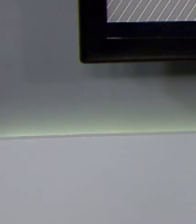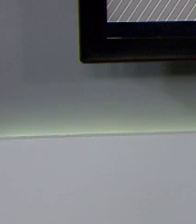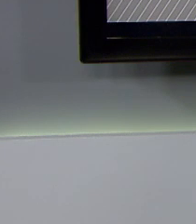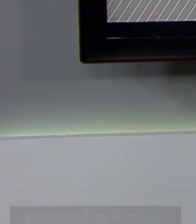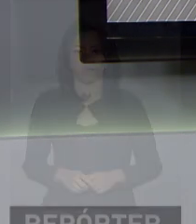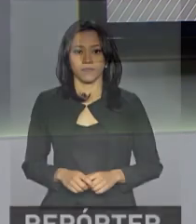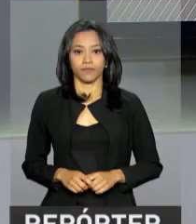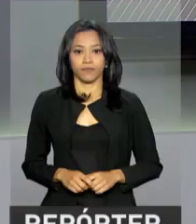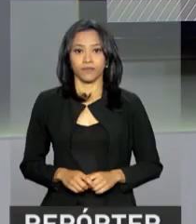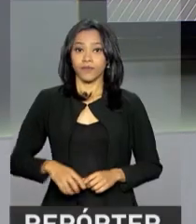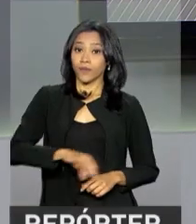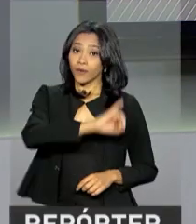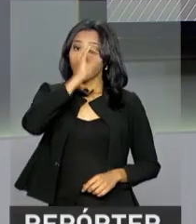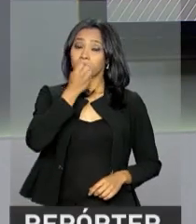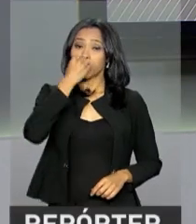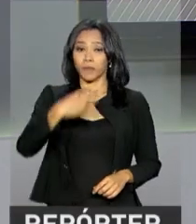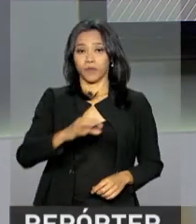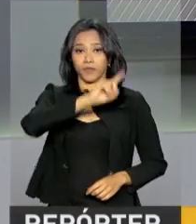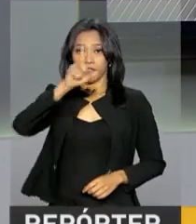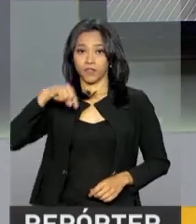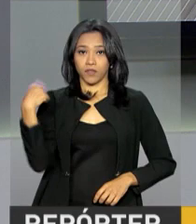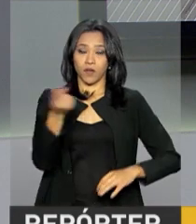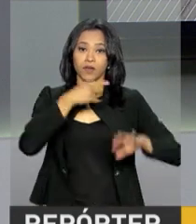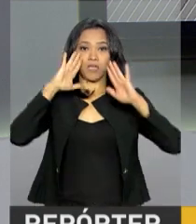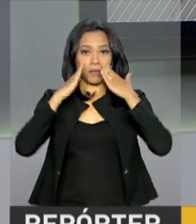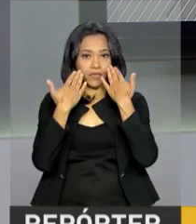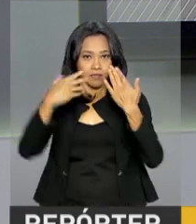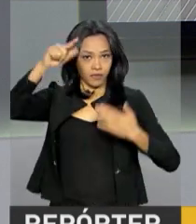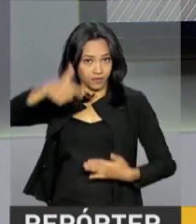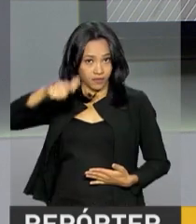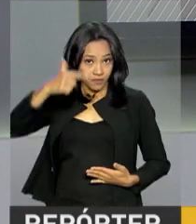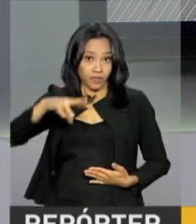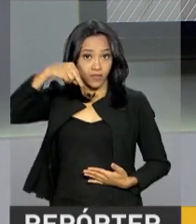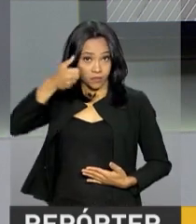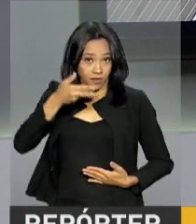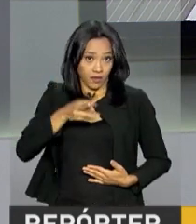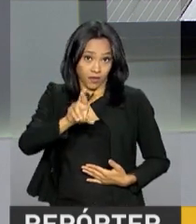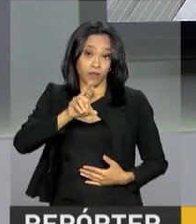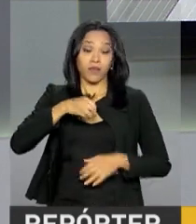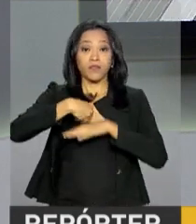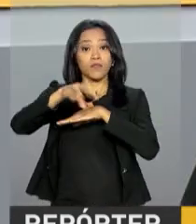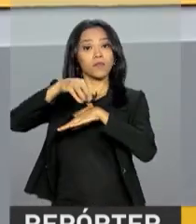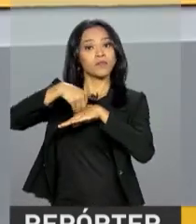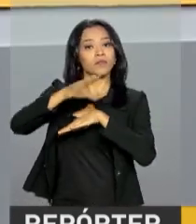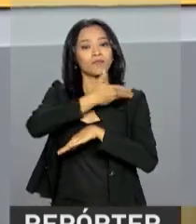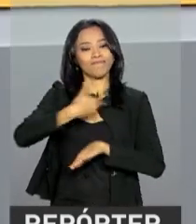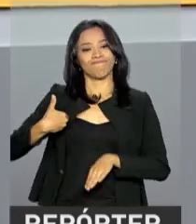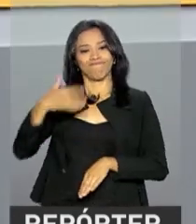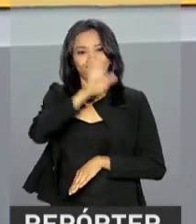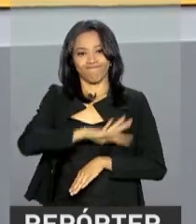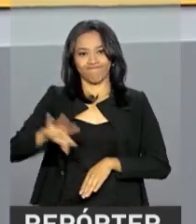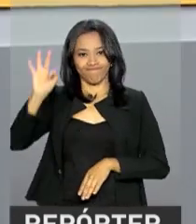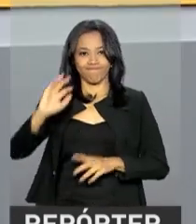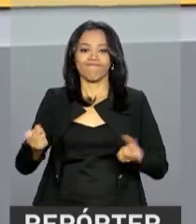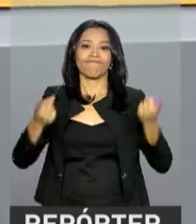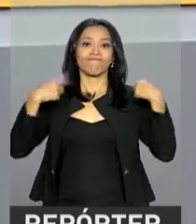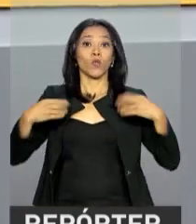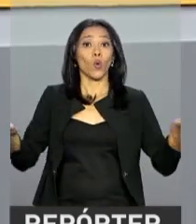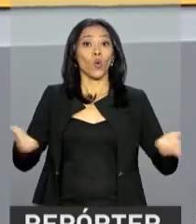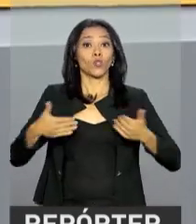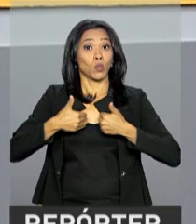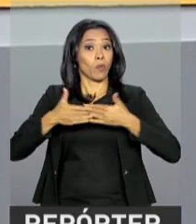olá bom dia estamos de volta com o repórter nbr as notícias do governo federal começam hoje as inscrições